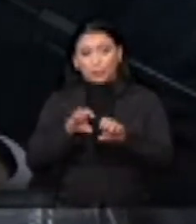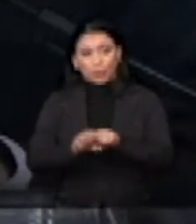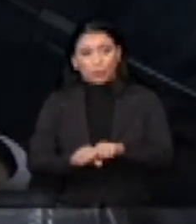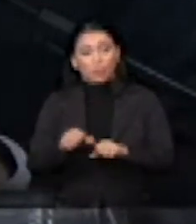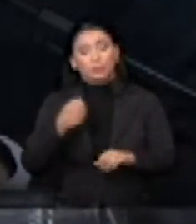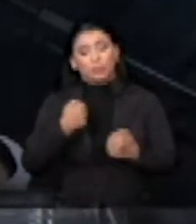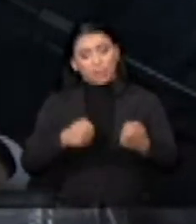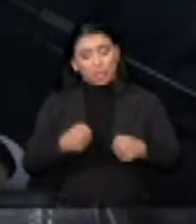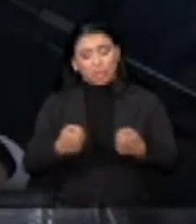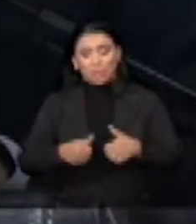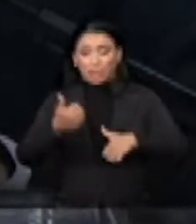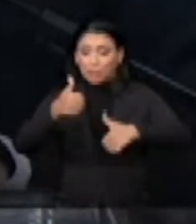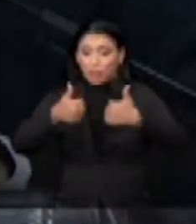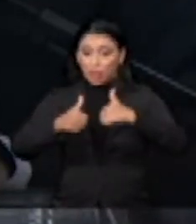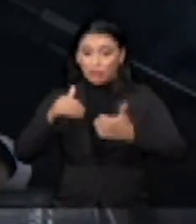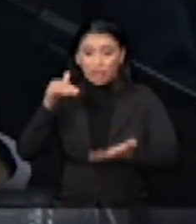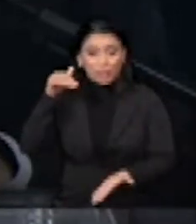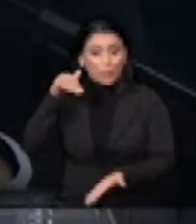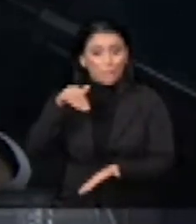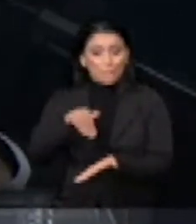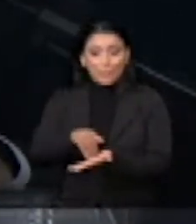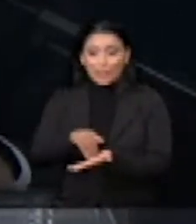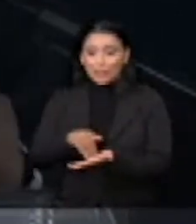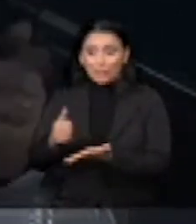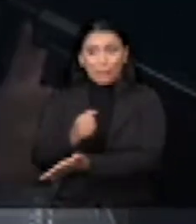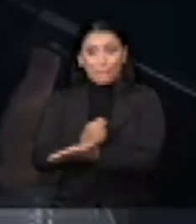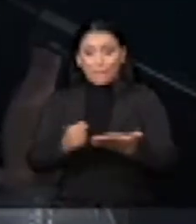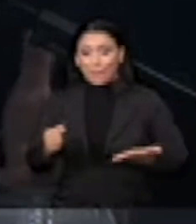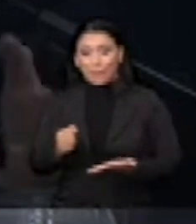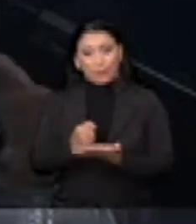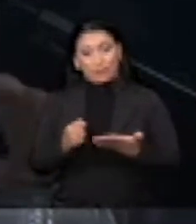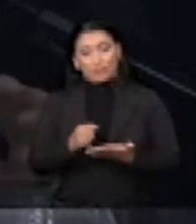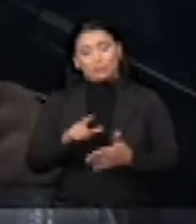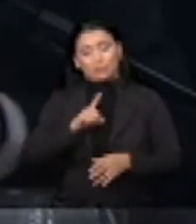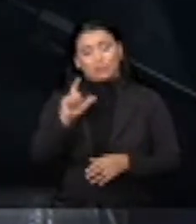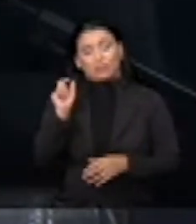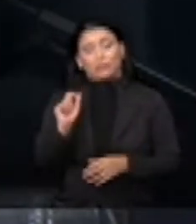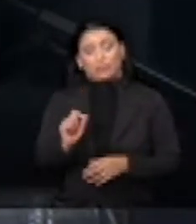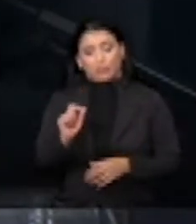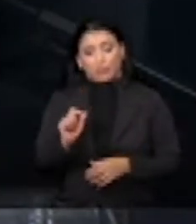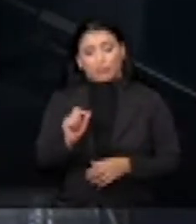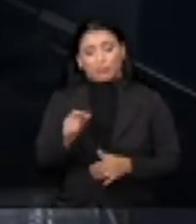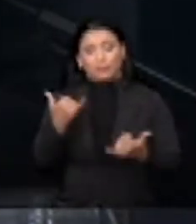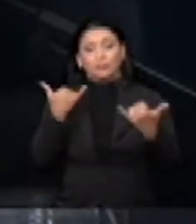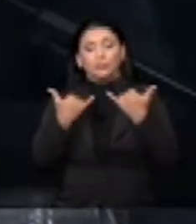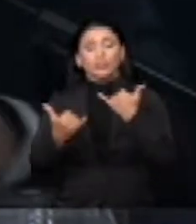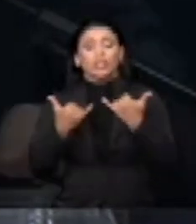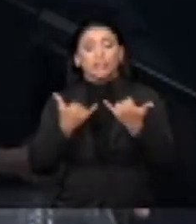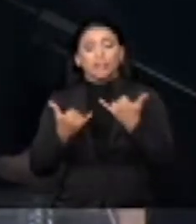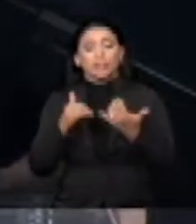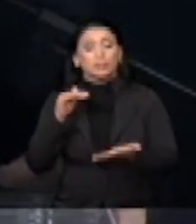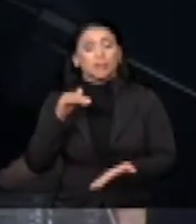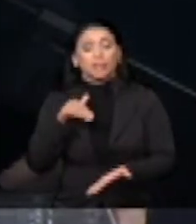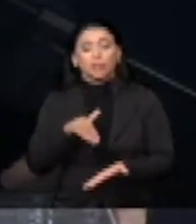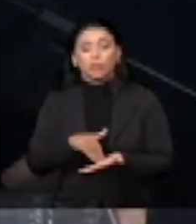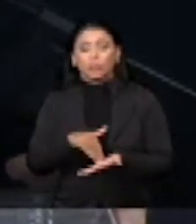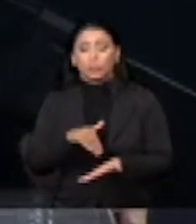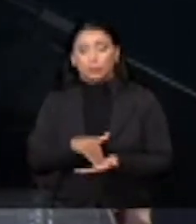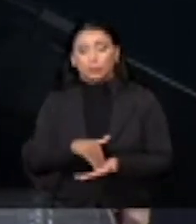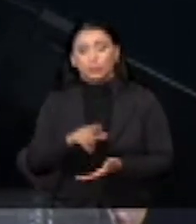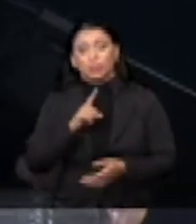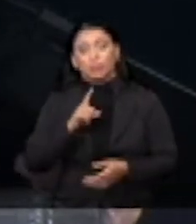mínimo eu não diria o mínimo existencial mas como se fosse a semelhança do mínimo existencial